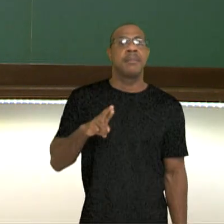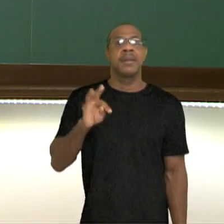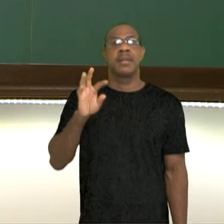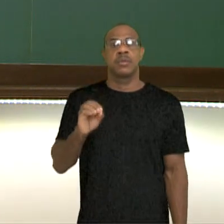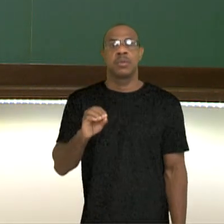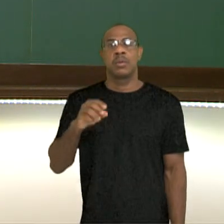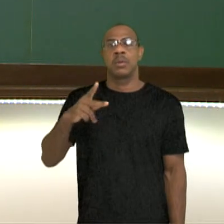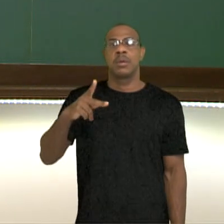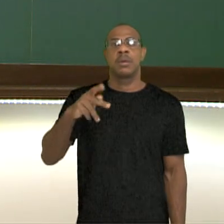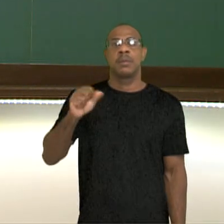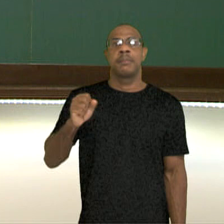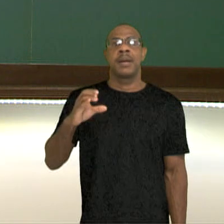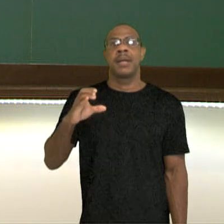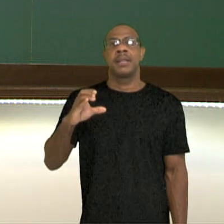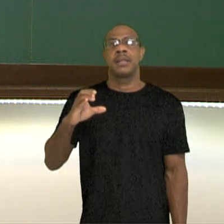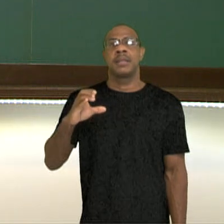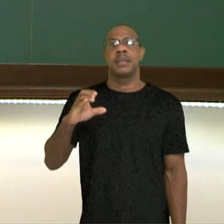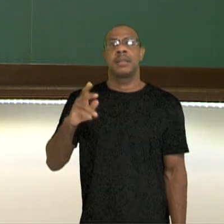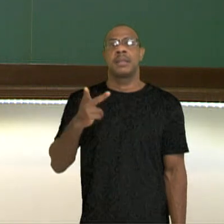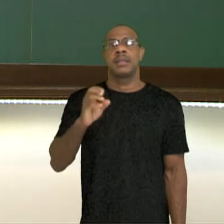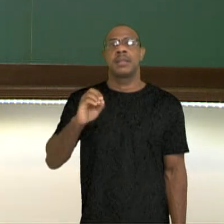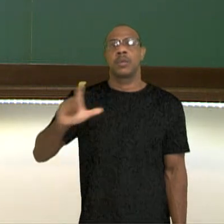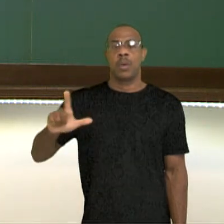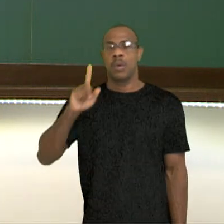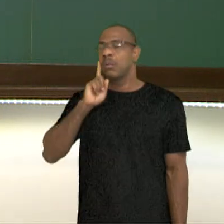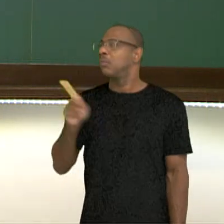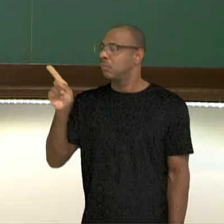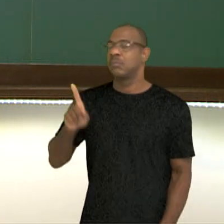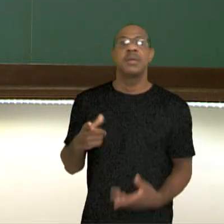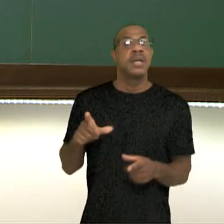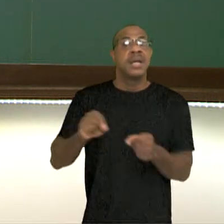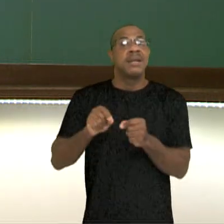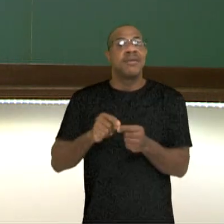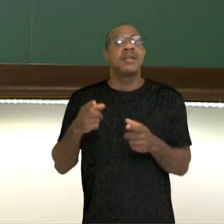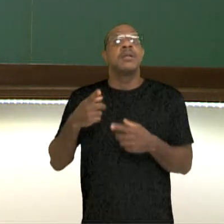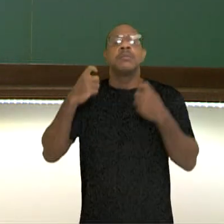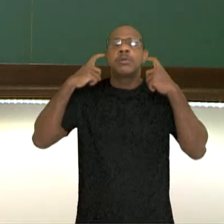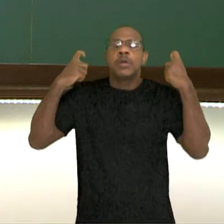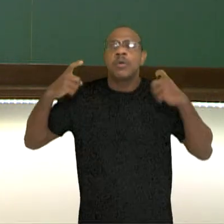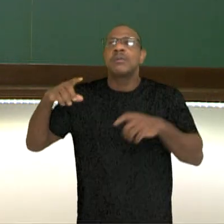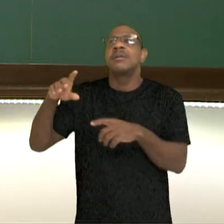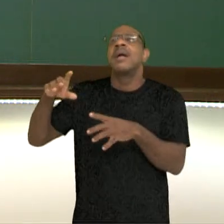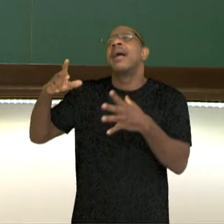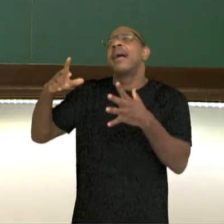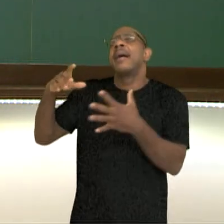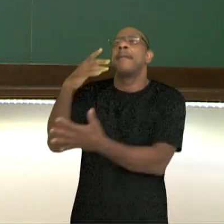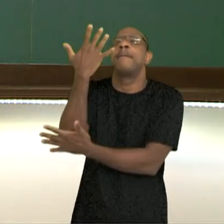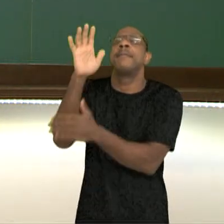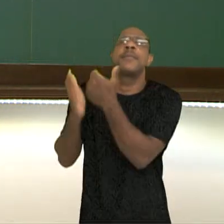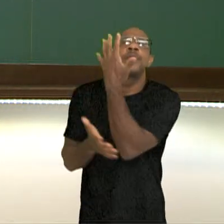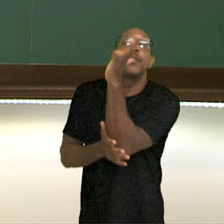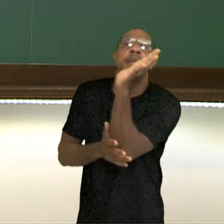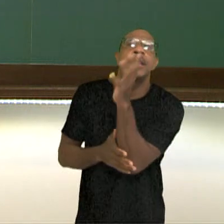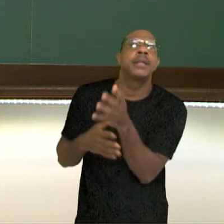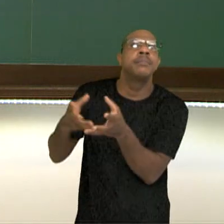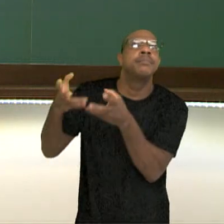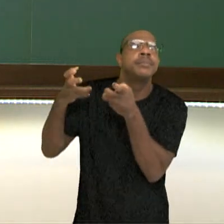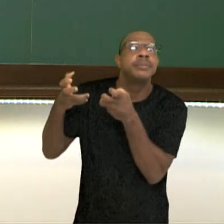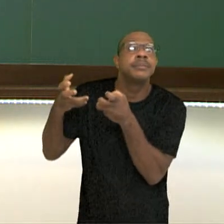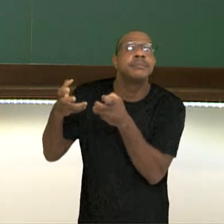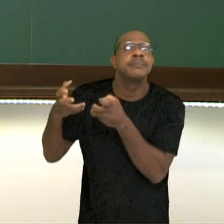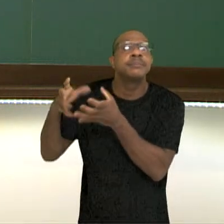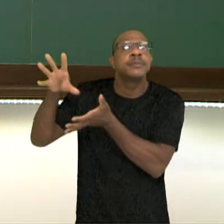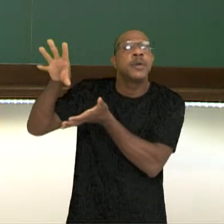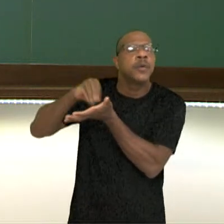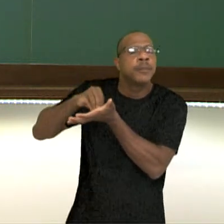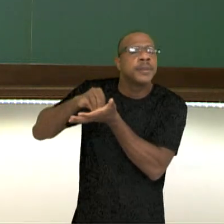experimental. Desde criança ele era interessado pelos objetos, pelos sons da natureza. Então, além dos instrumentos convencionais que ele toca, né, os instrumentos